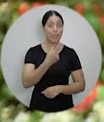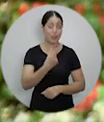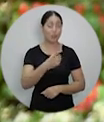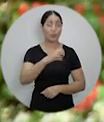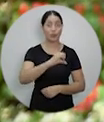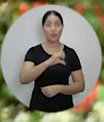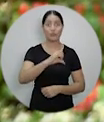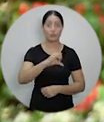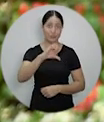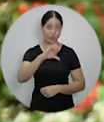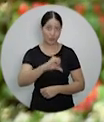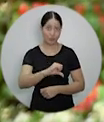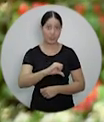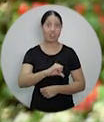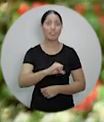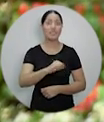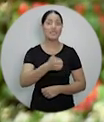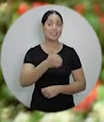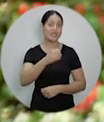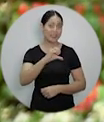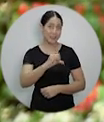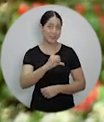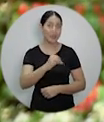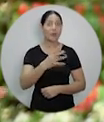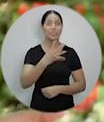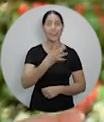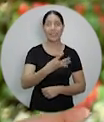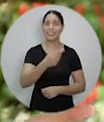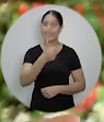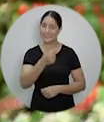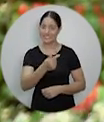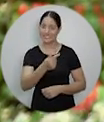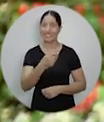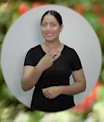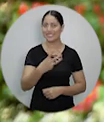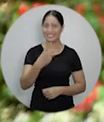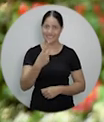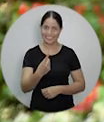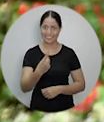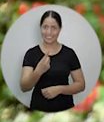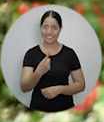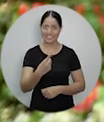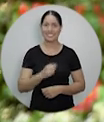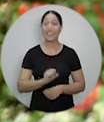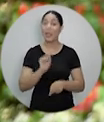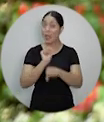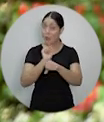61, telefone 999 19 47